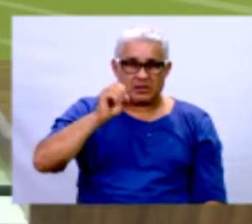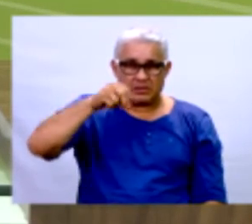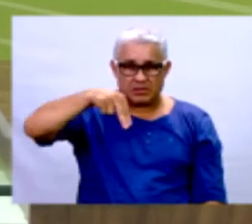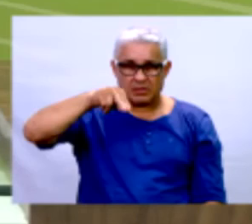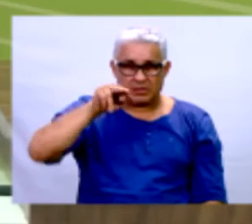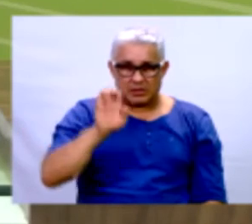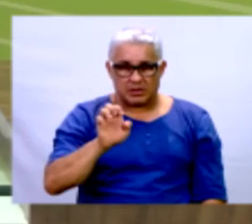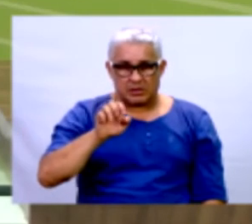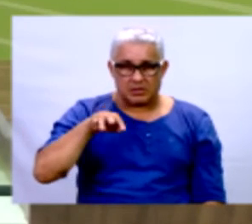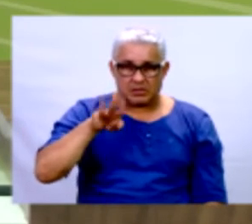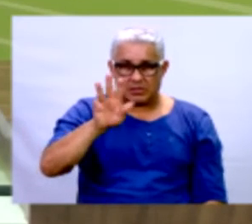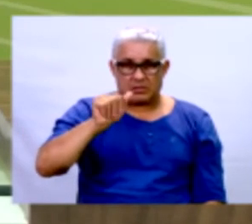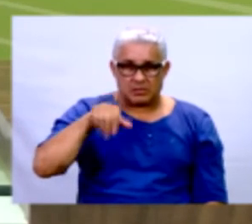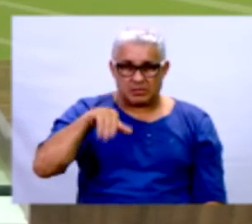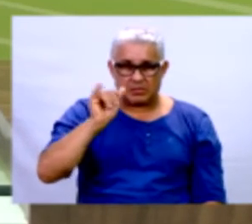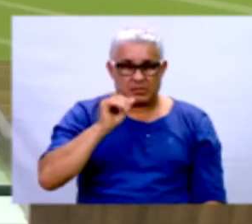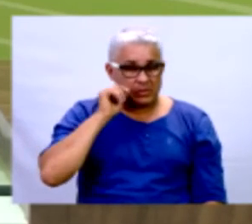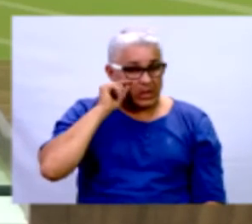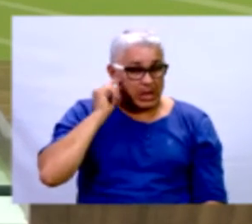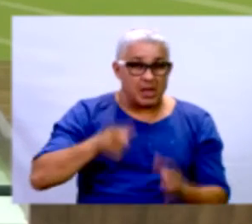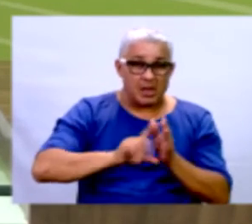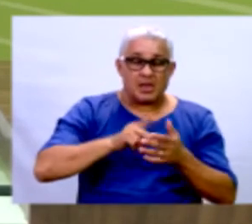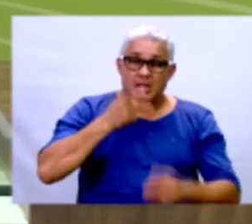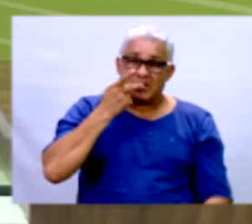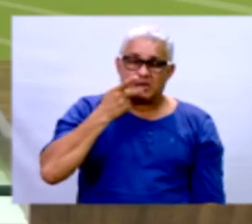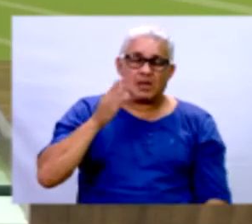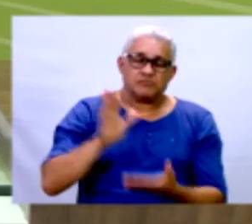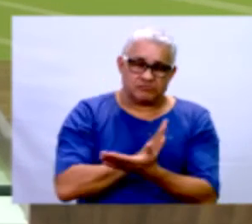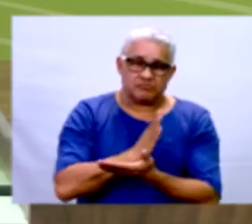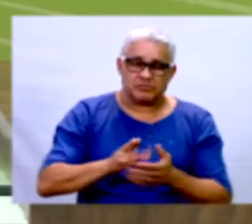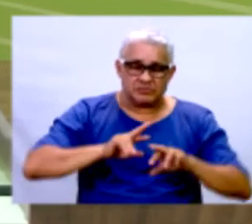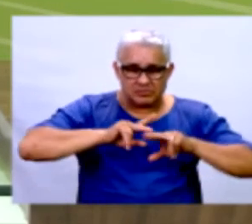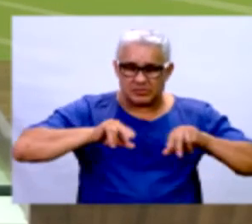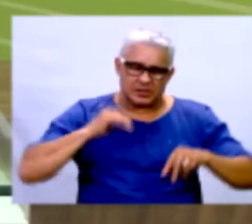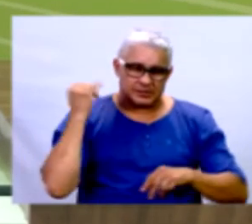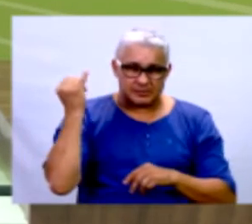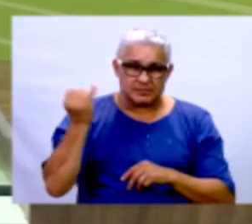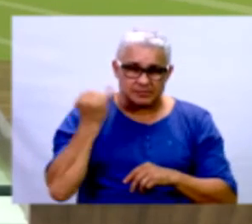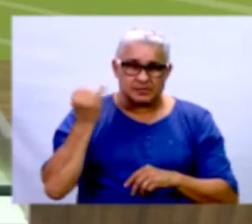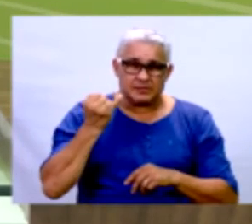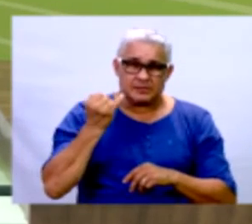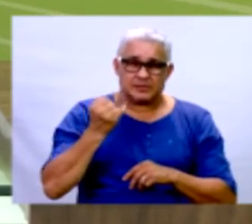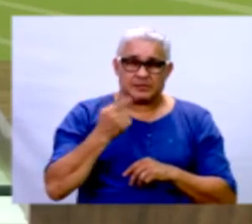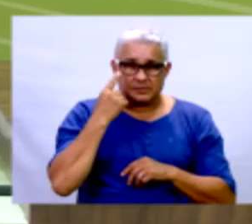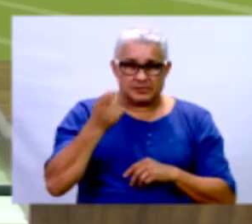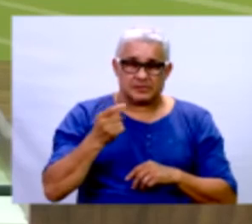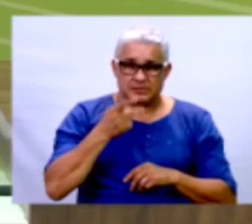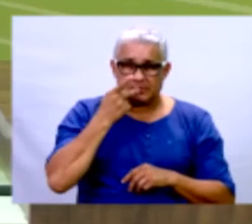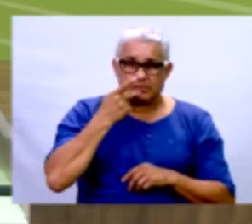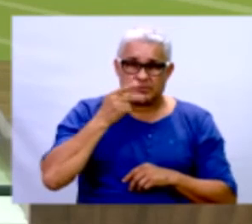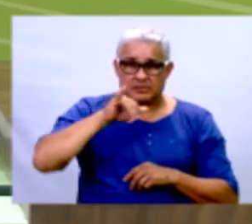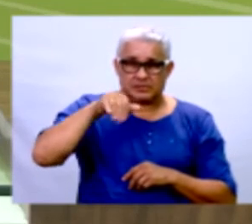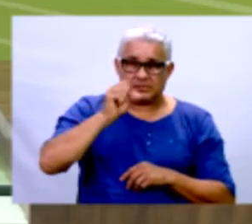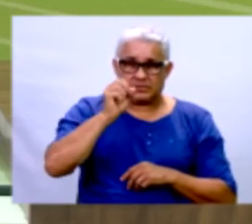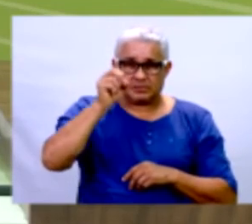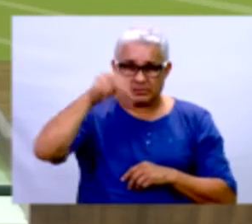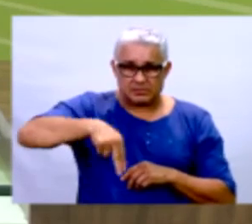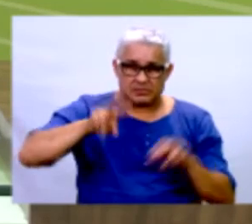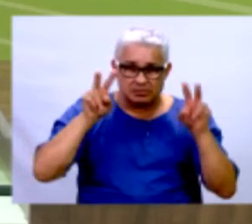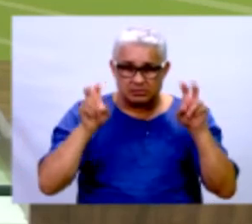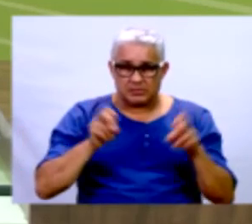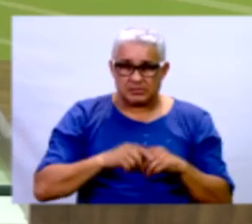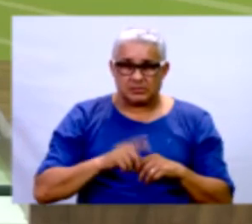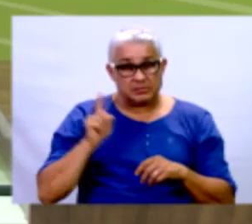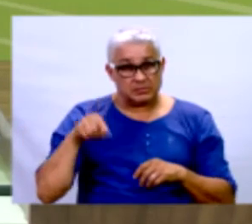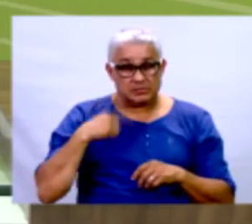dessa criptografia, rapidamente, algumas coisinhas que seria interessante a gente ainda falar um pouco sobre JSON.